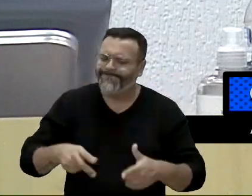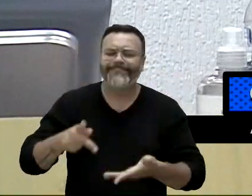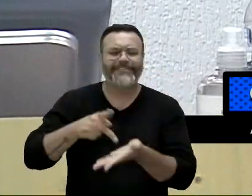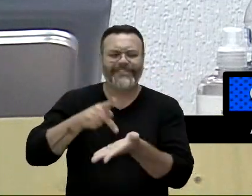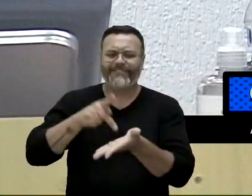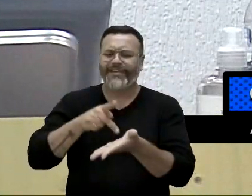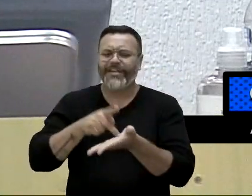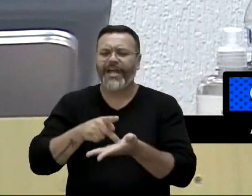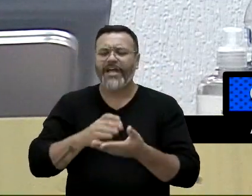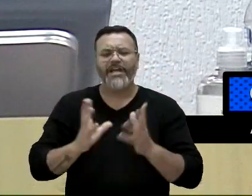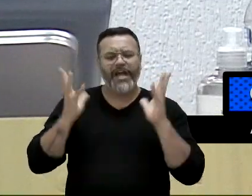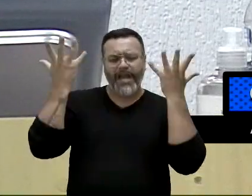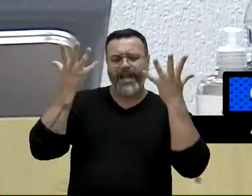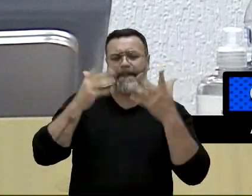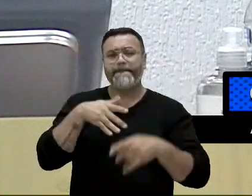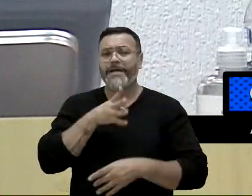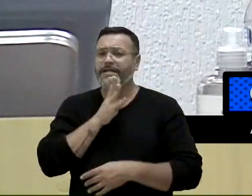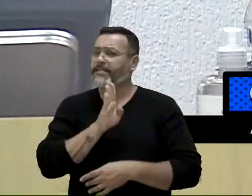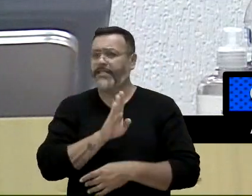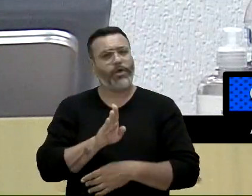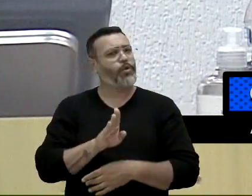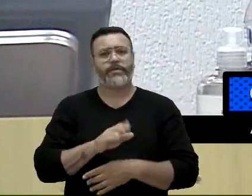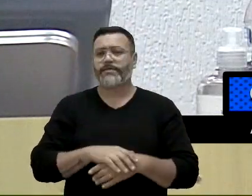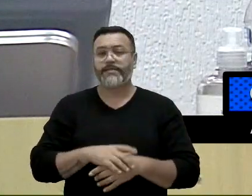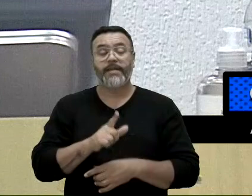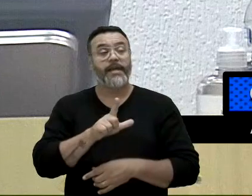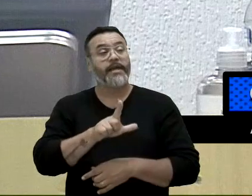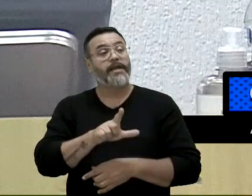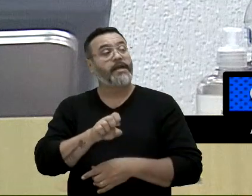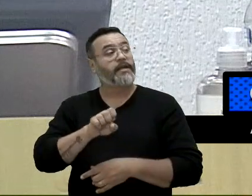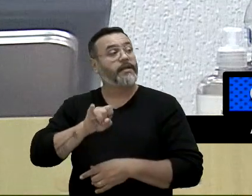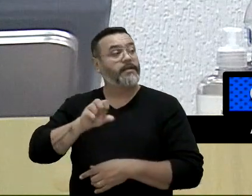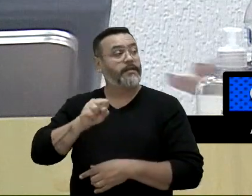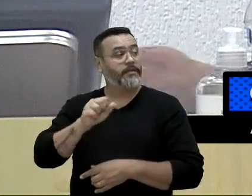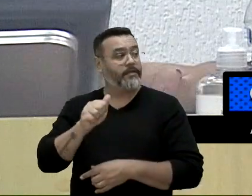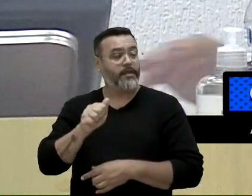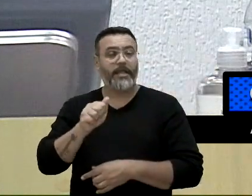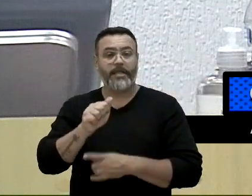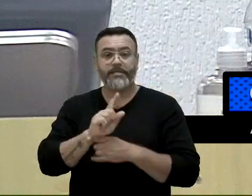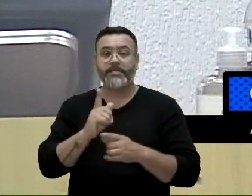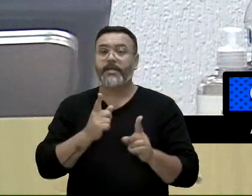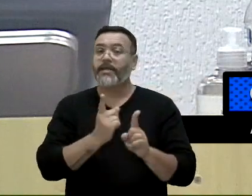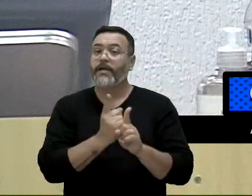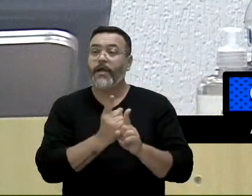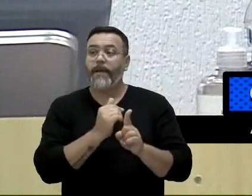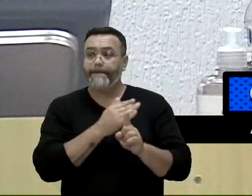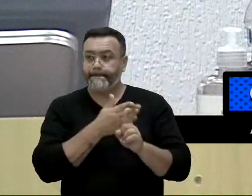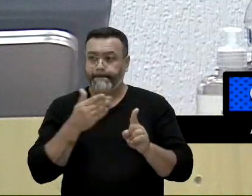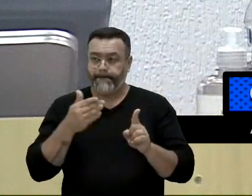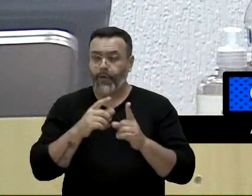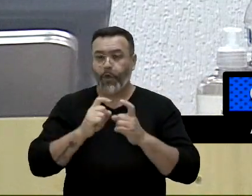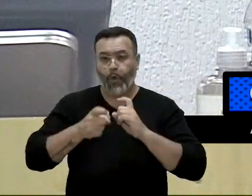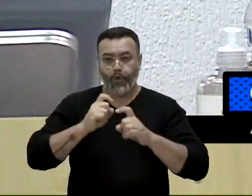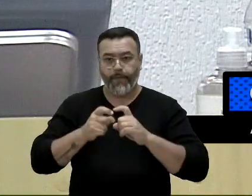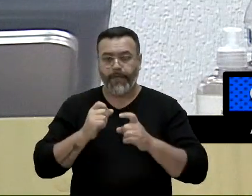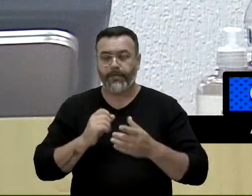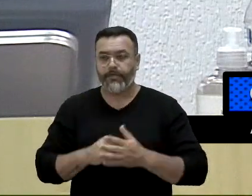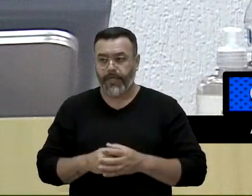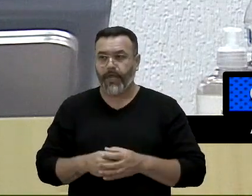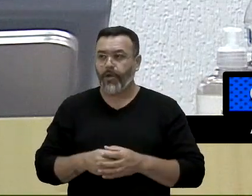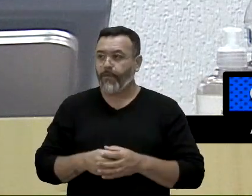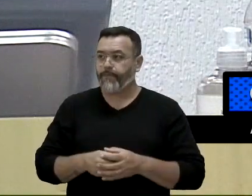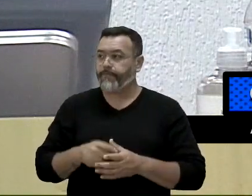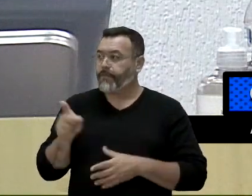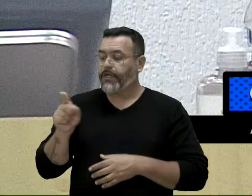campanha, e a Leisa marcou um horário comigo lá junto com a vereadora Elisa, a vereadora Thalita não pôde estar no dia, e me